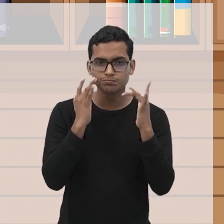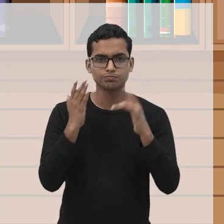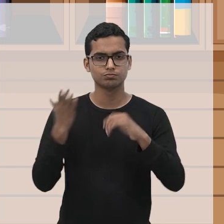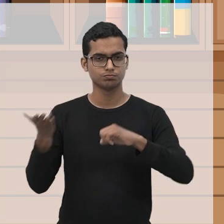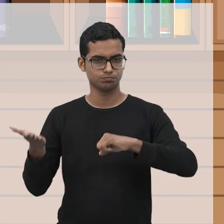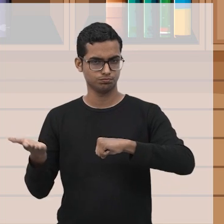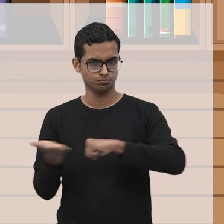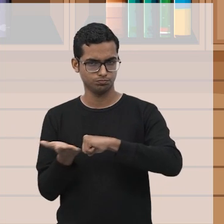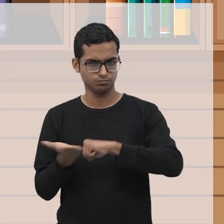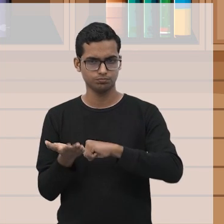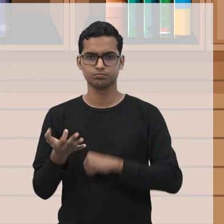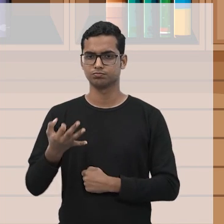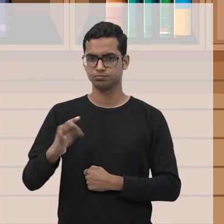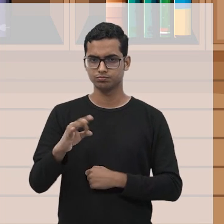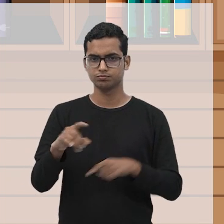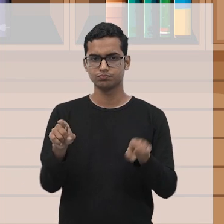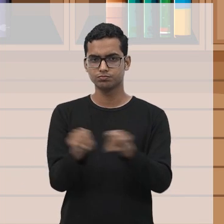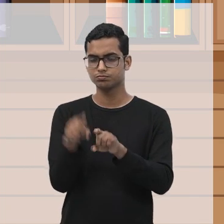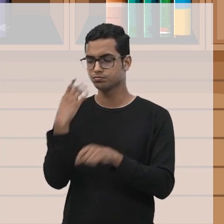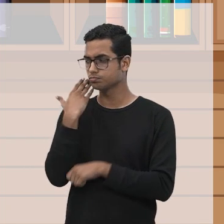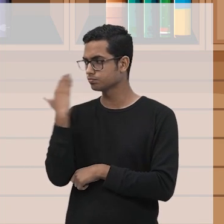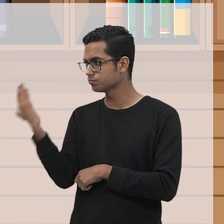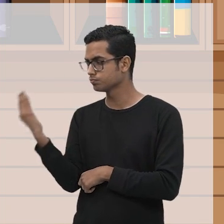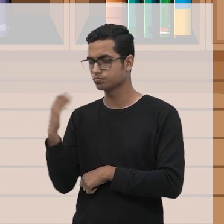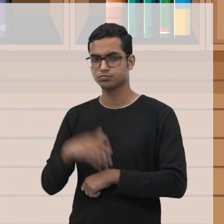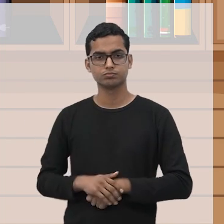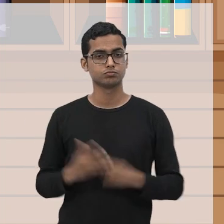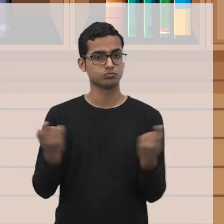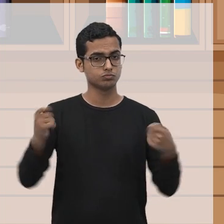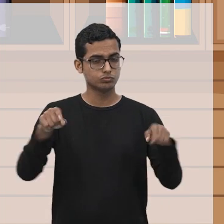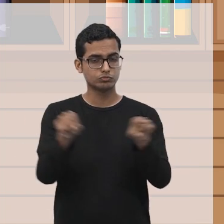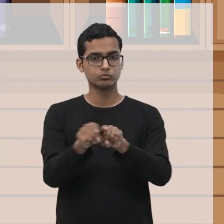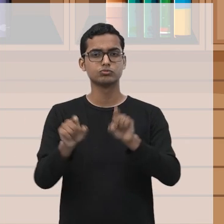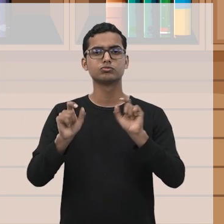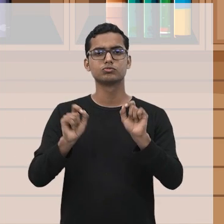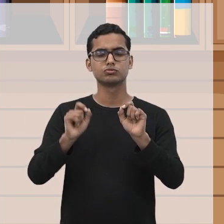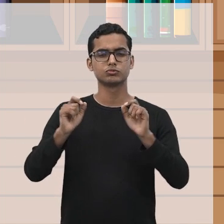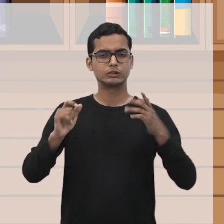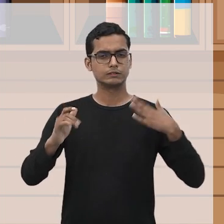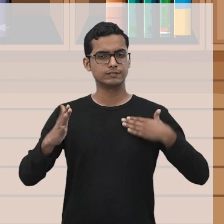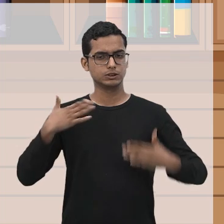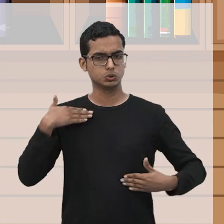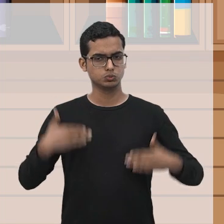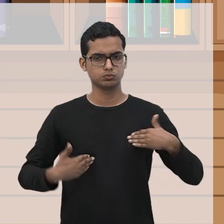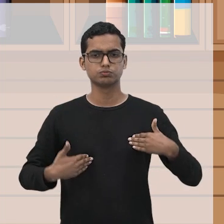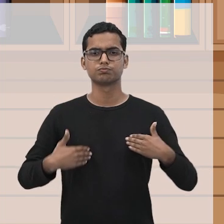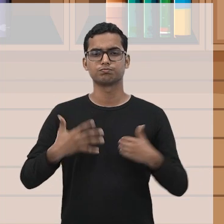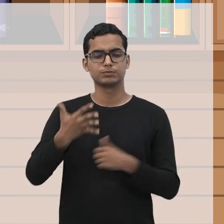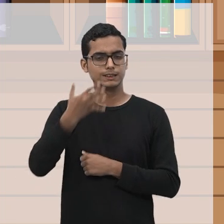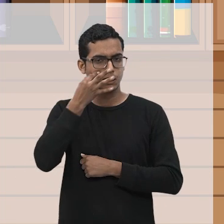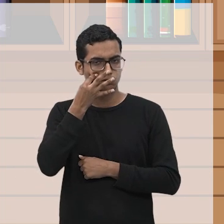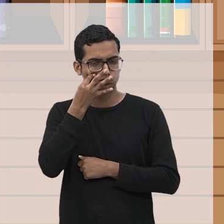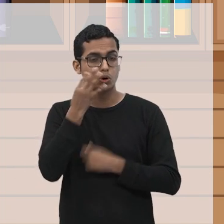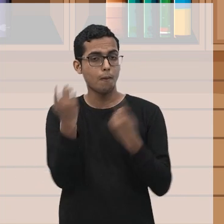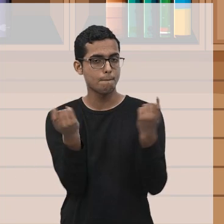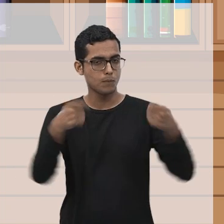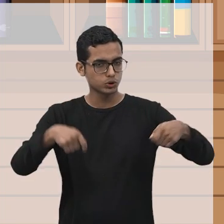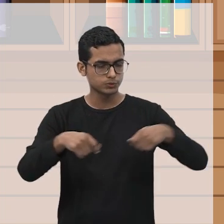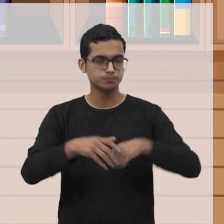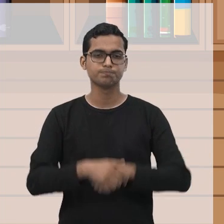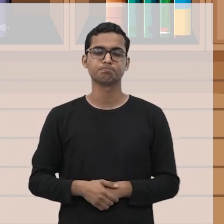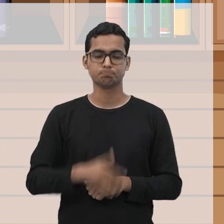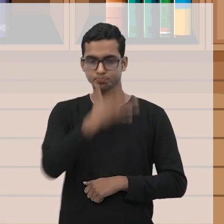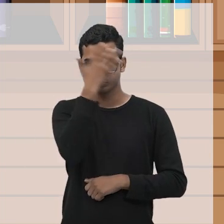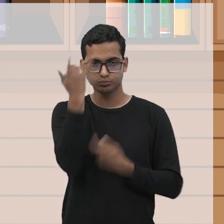atual. Então, esse teatro aí, ele pode ser físico, certo? O cenógrafo pode colocar um estufado,